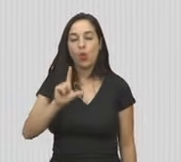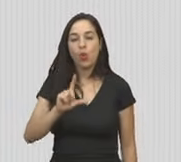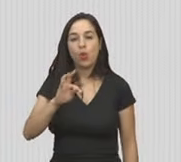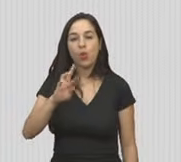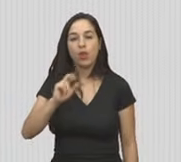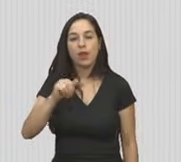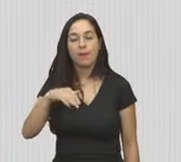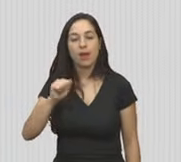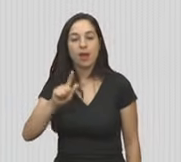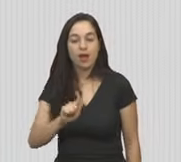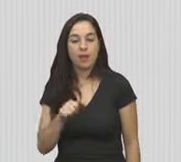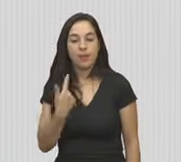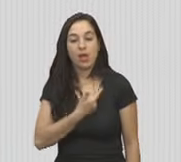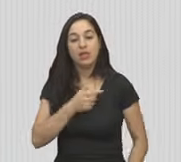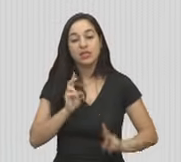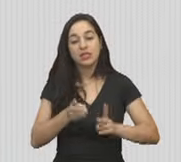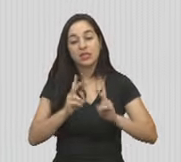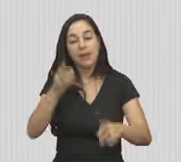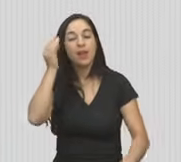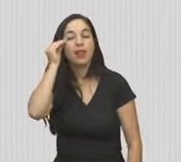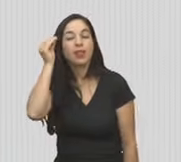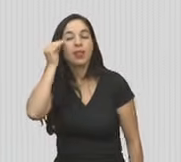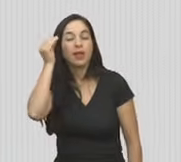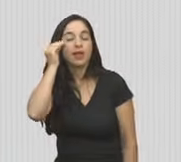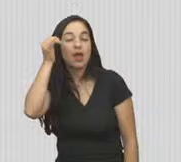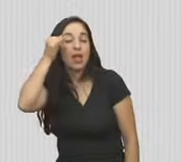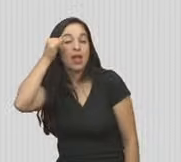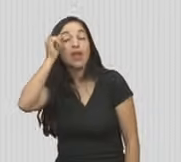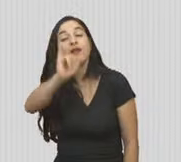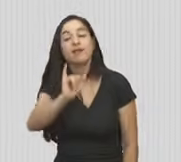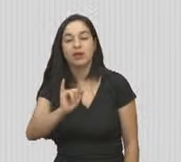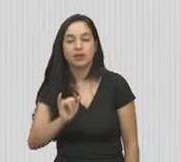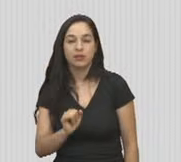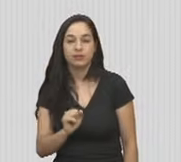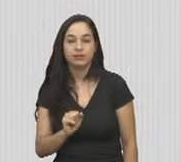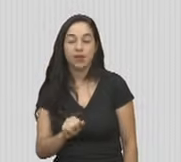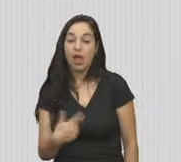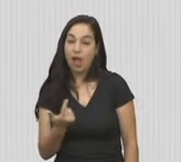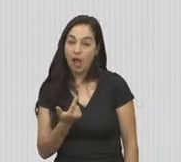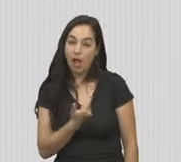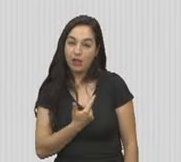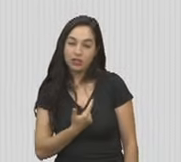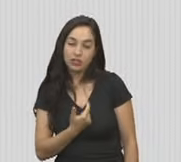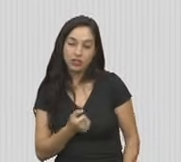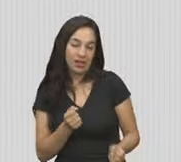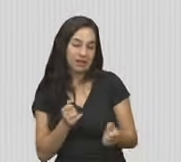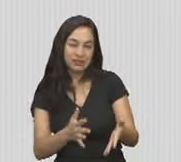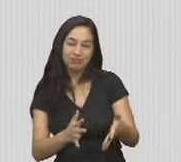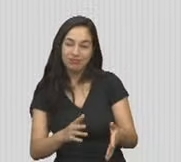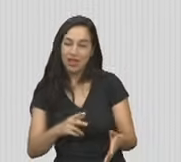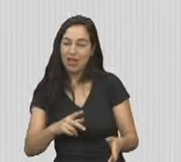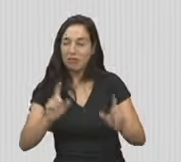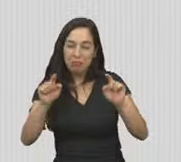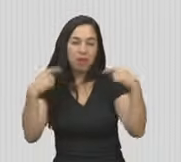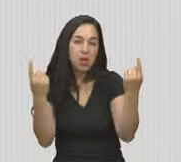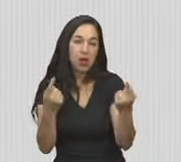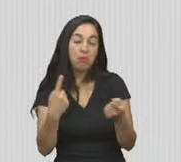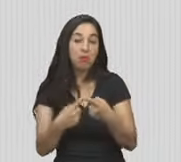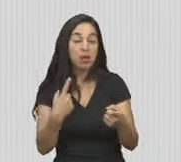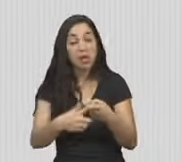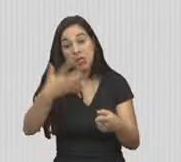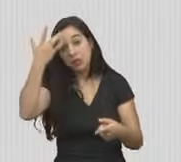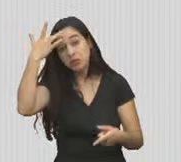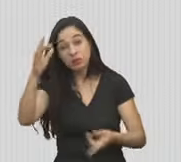a gente sempre tentar agir no campo da prevenção. A reação ela é muito pior, porque a reação ela é caótica e ela é